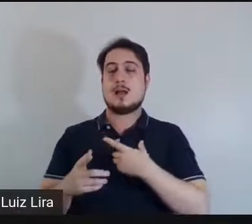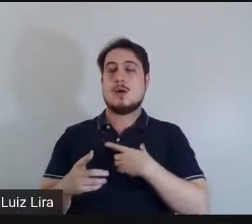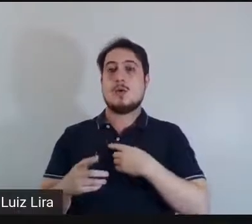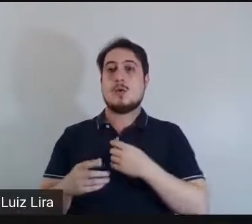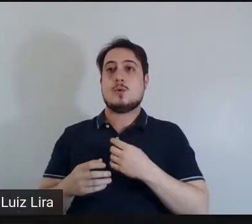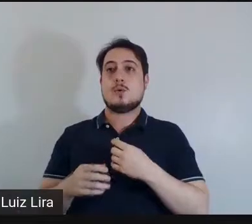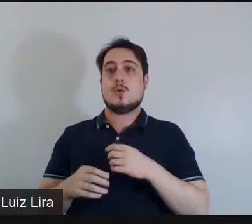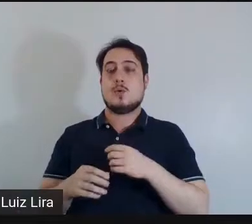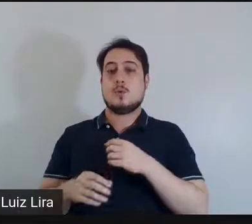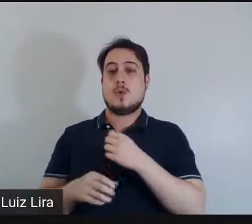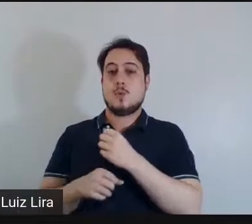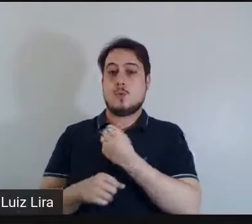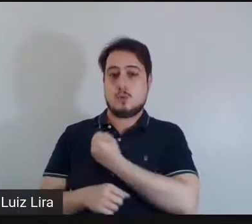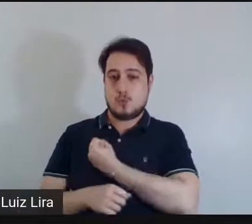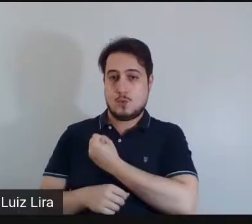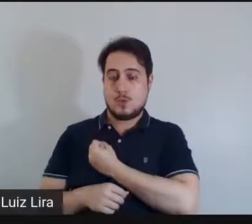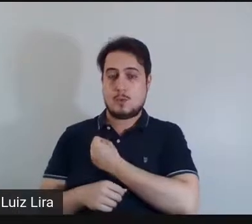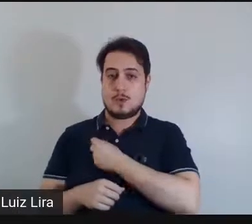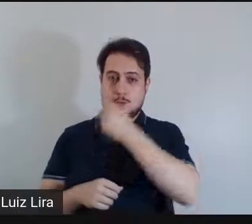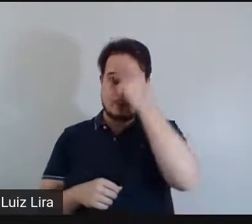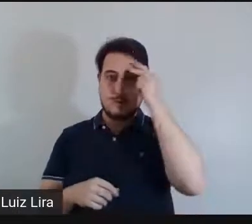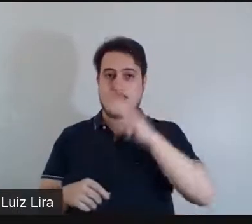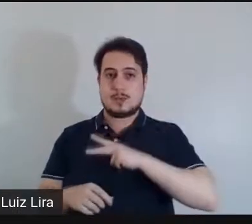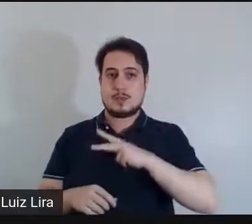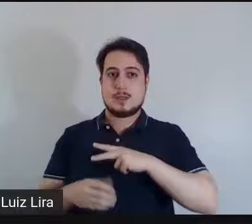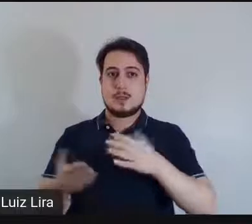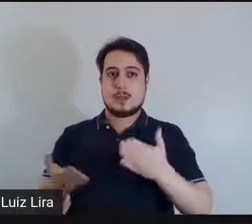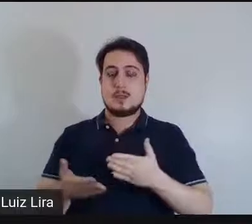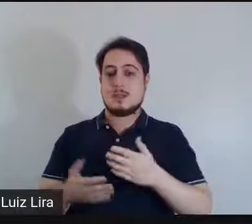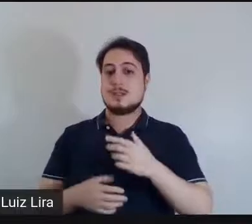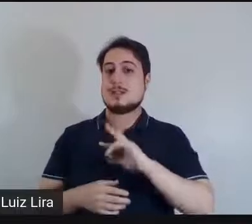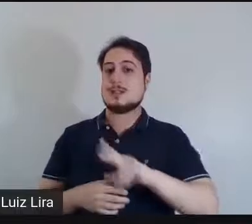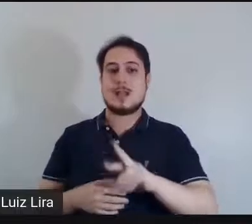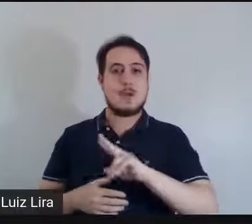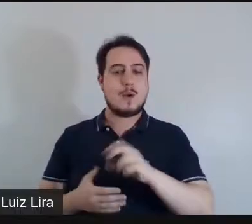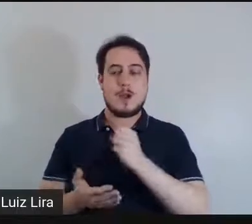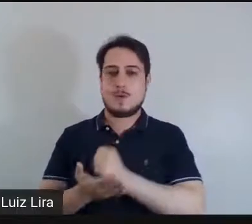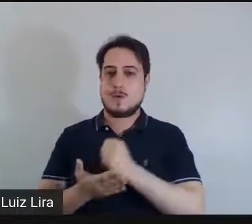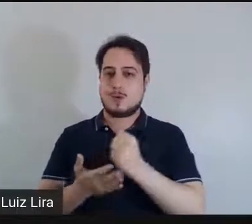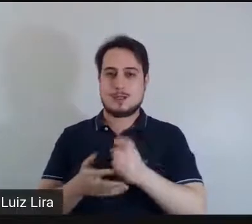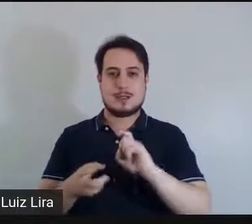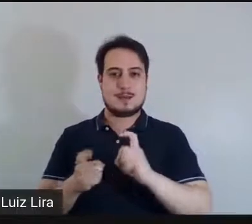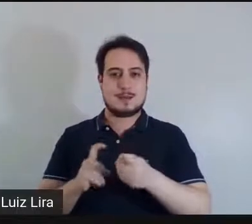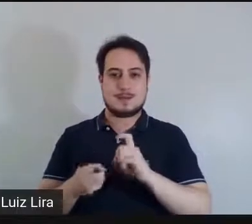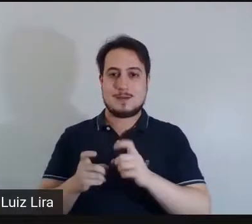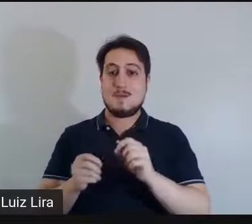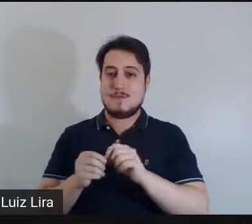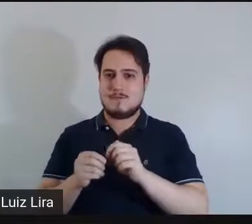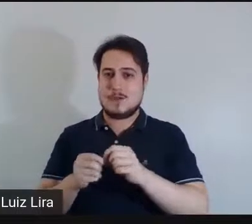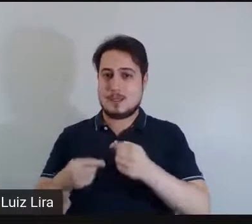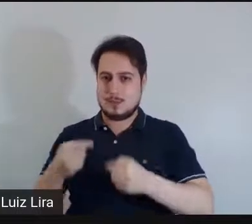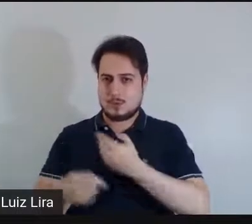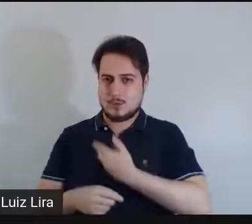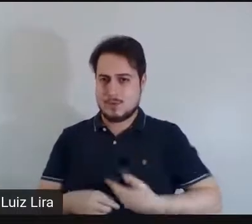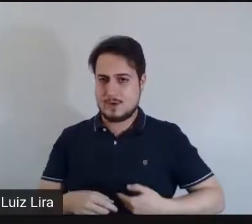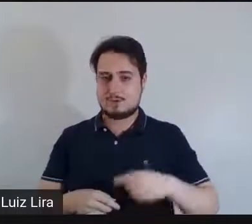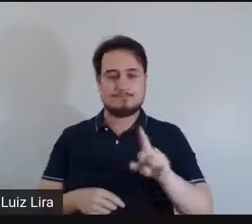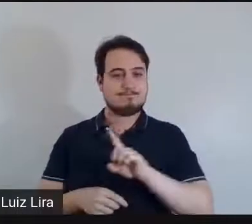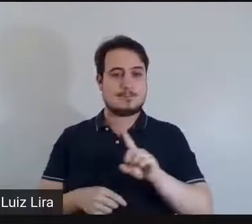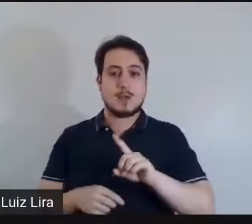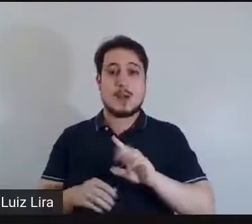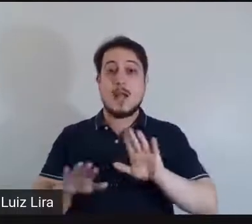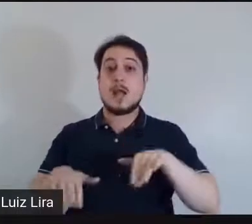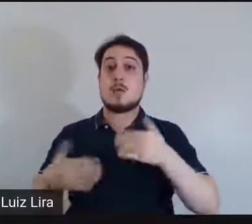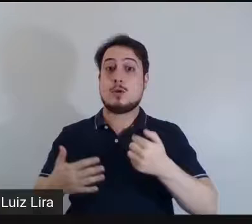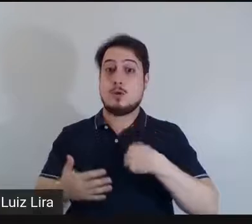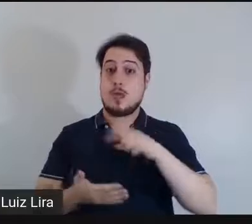existe hoje. Por isso que eu estou repetindo que não é o contrato administrativo que faz política de governo, é quando eu escolho um